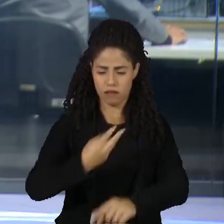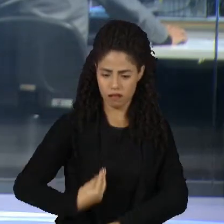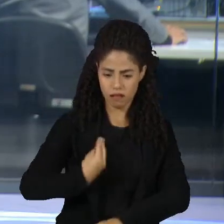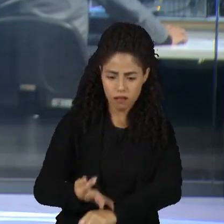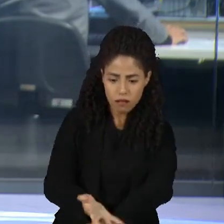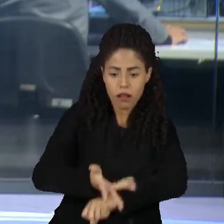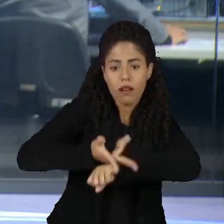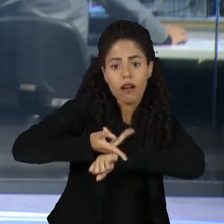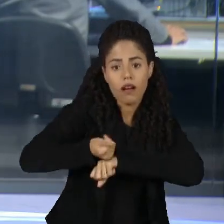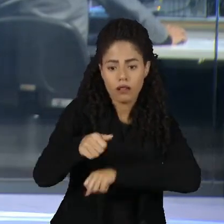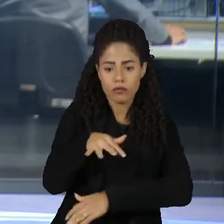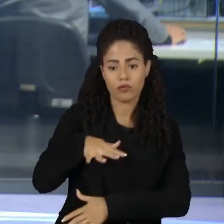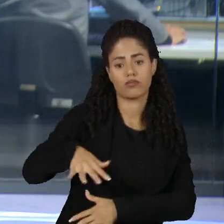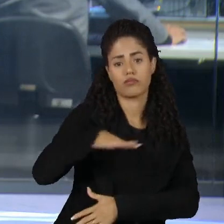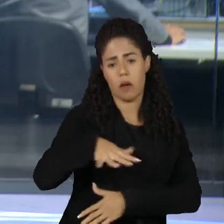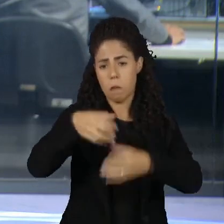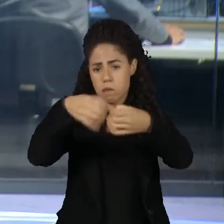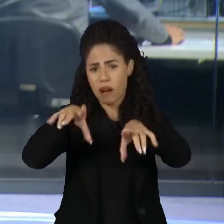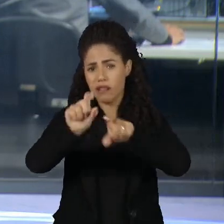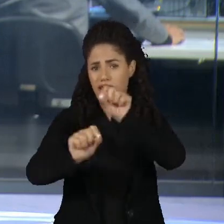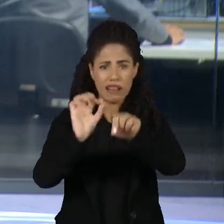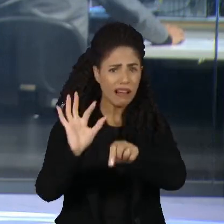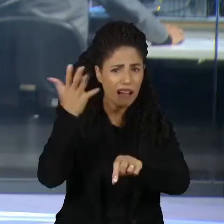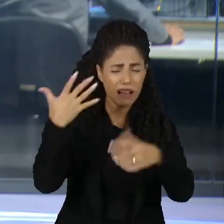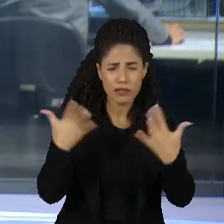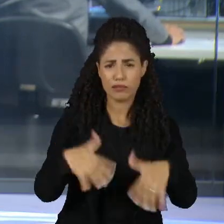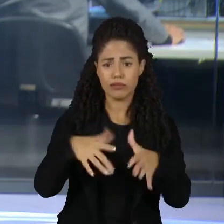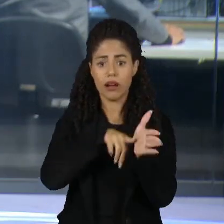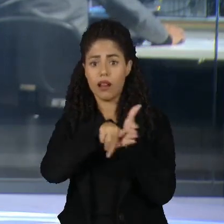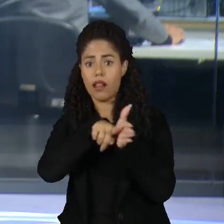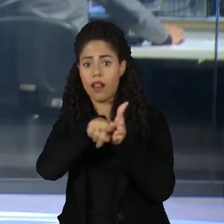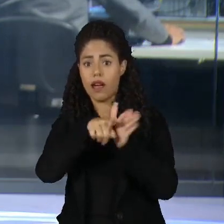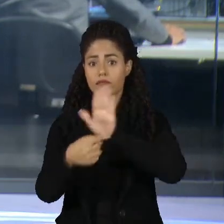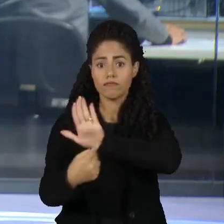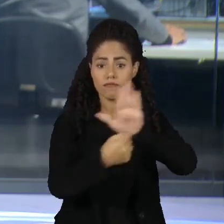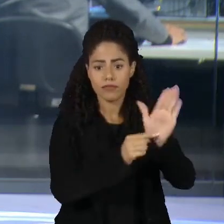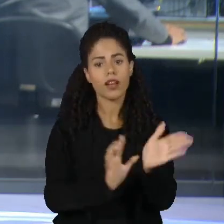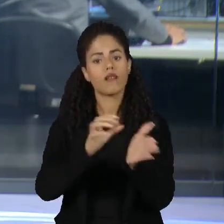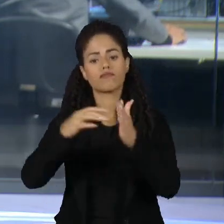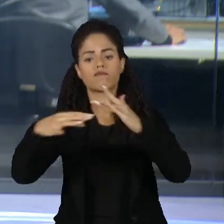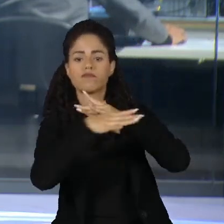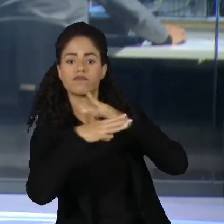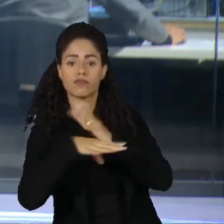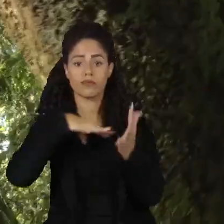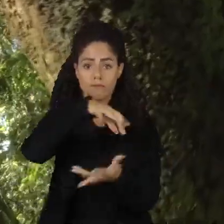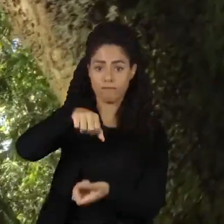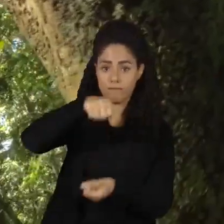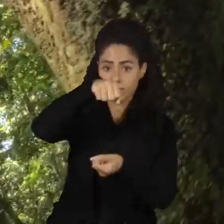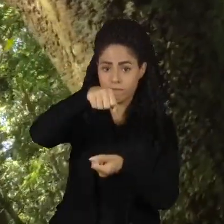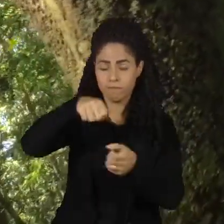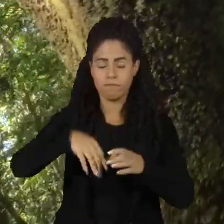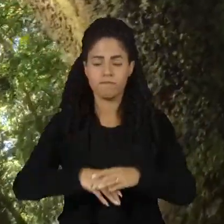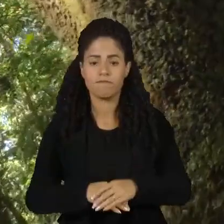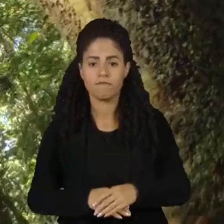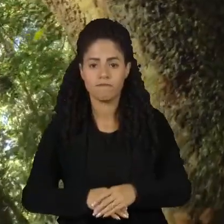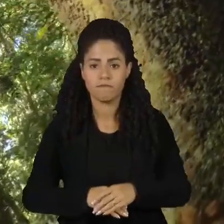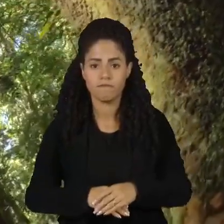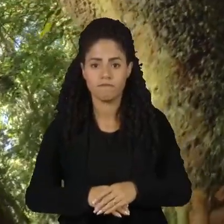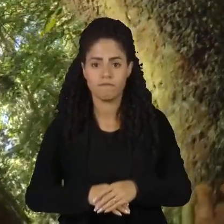vida nos centros urbanos. É o que aponta um levantamento do Instituto Cidades Sustentáveis.